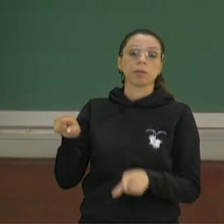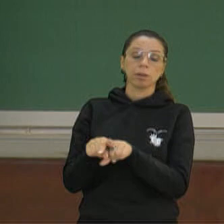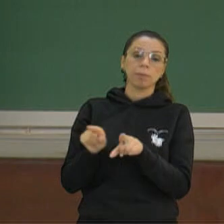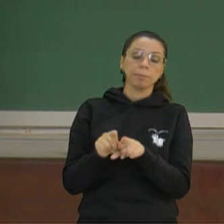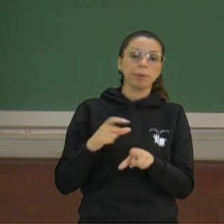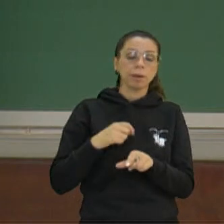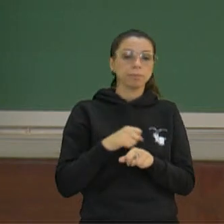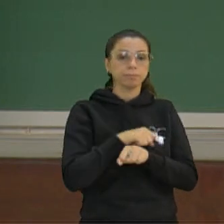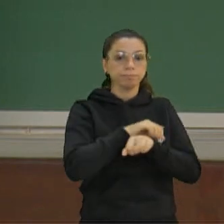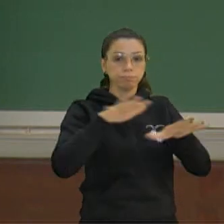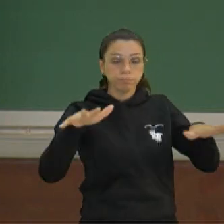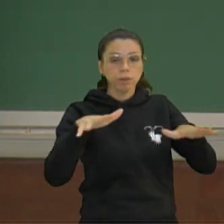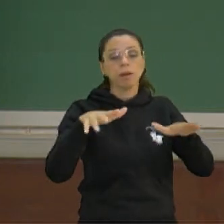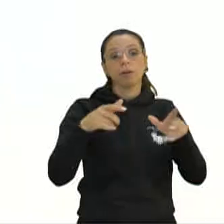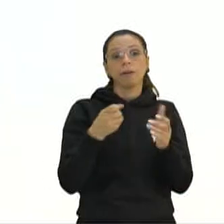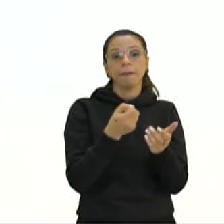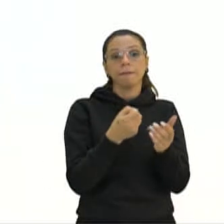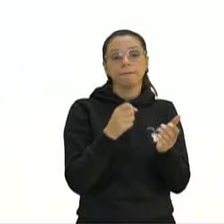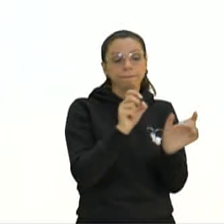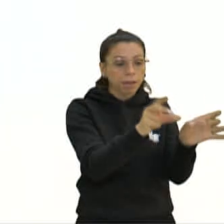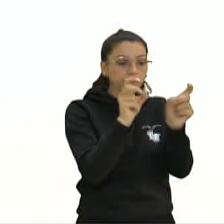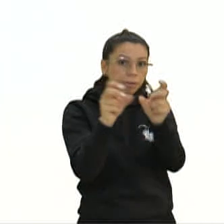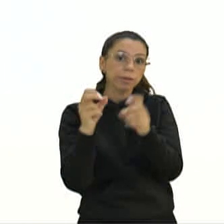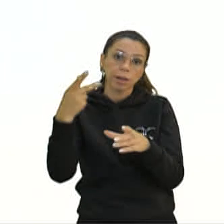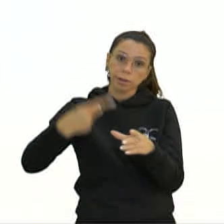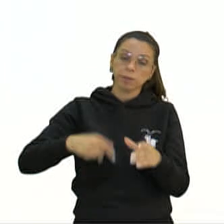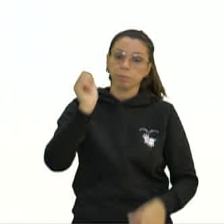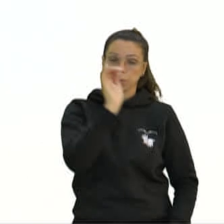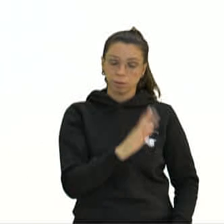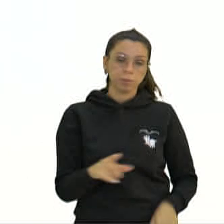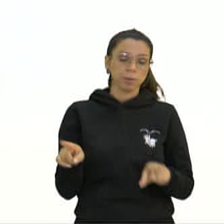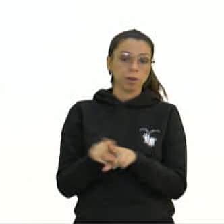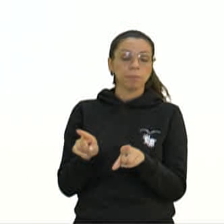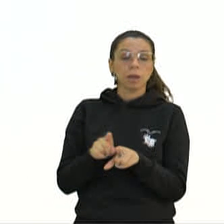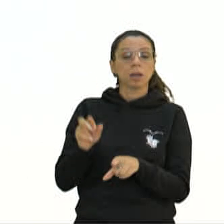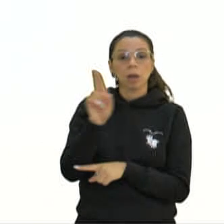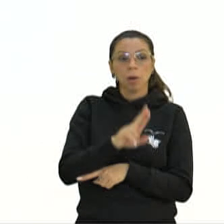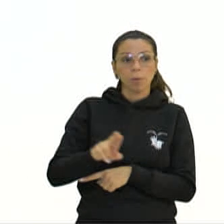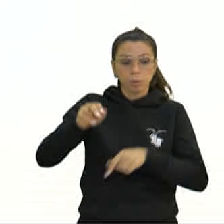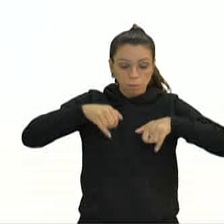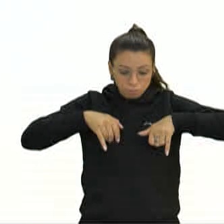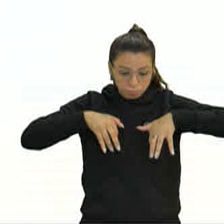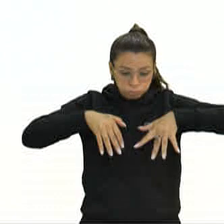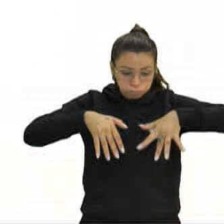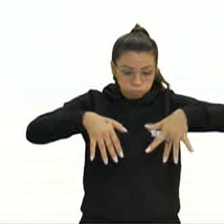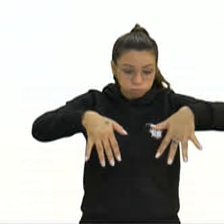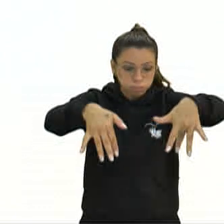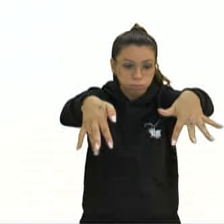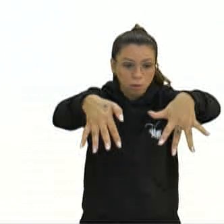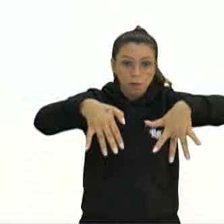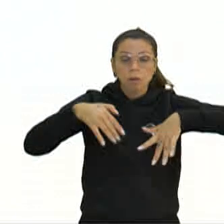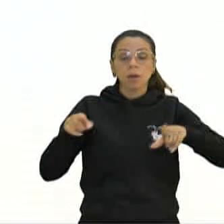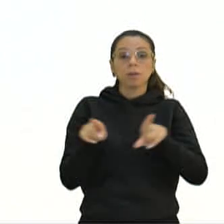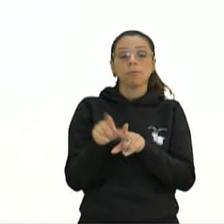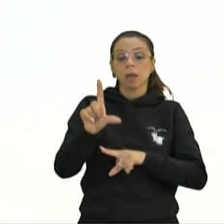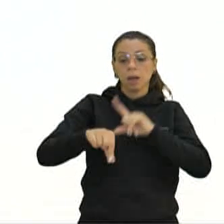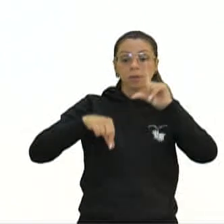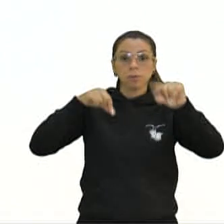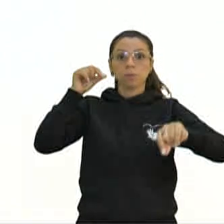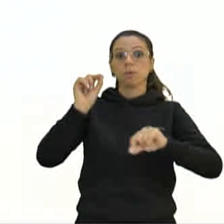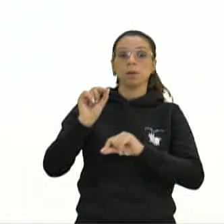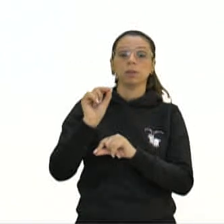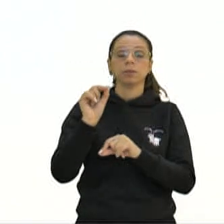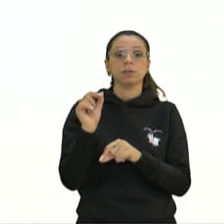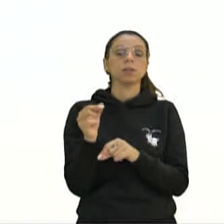interno. São utilizados fertilizantes e a seleção de sementes e